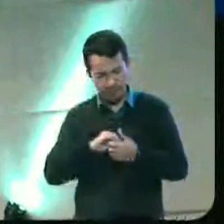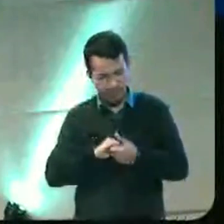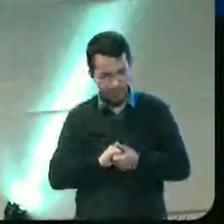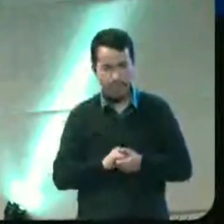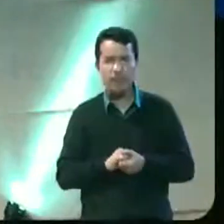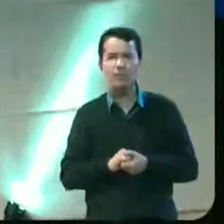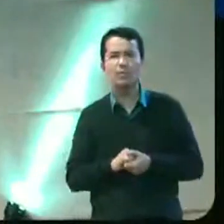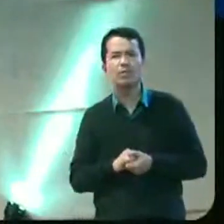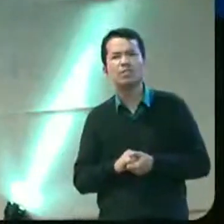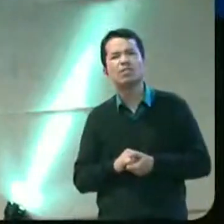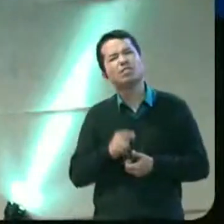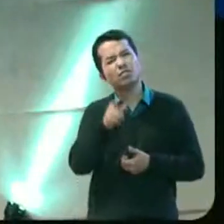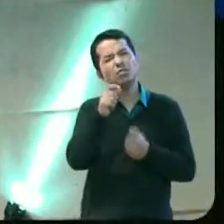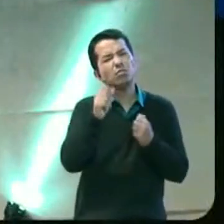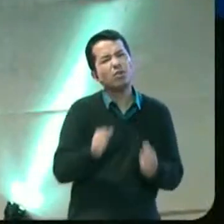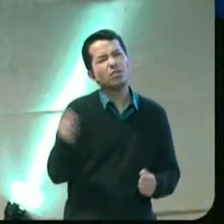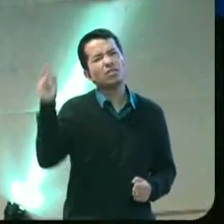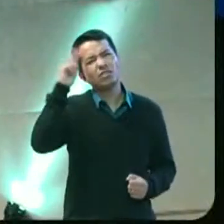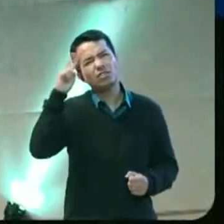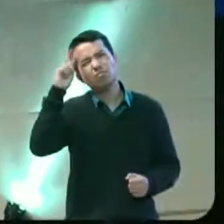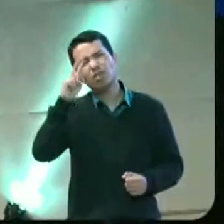Lembra dos milagres de Deus na sua vida.